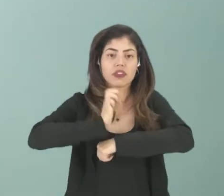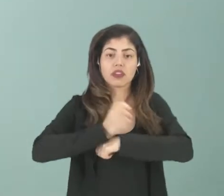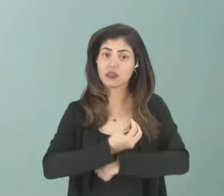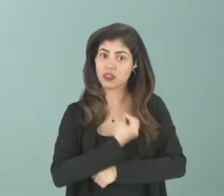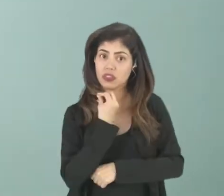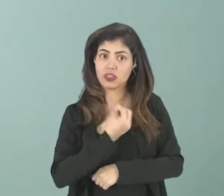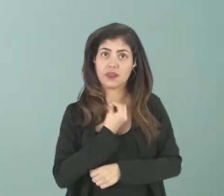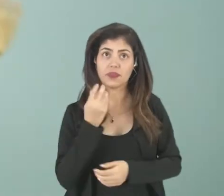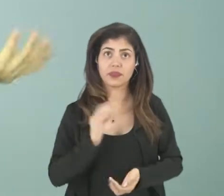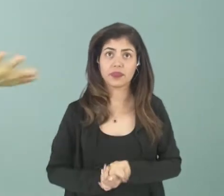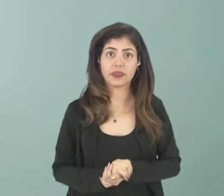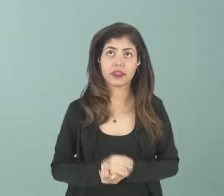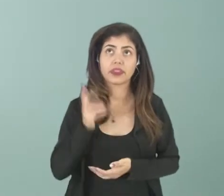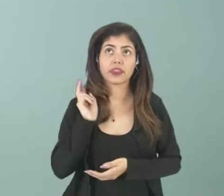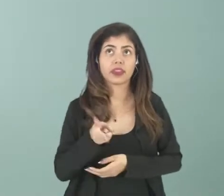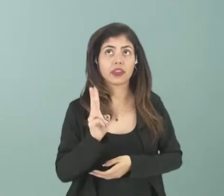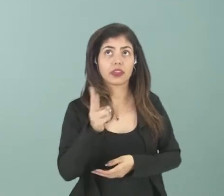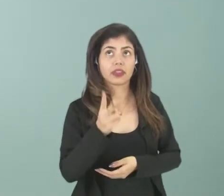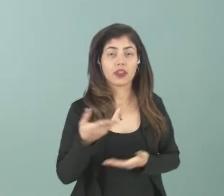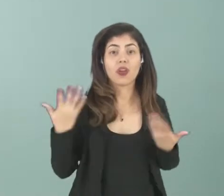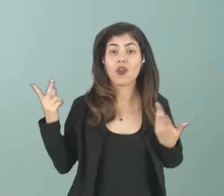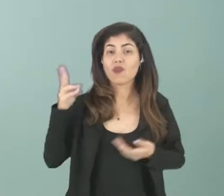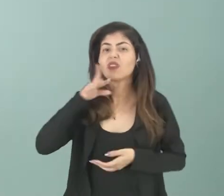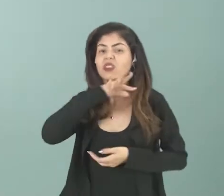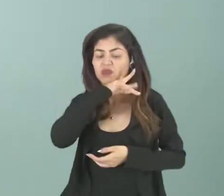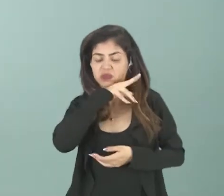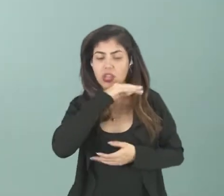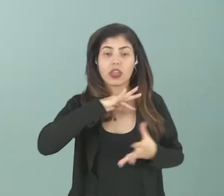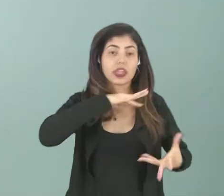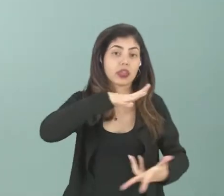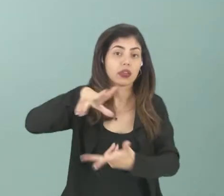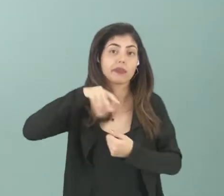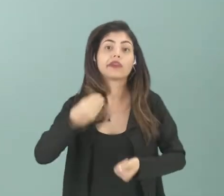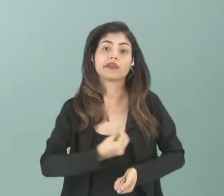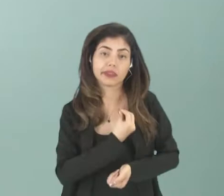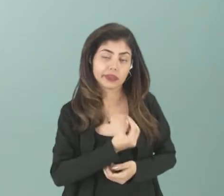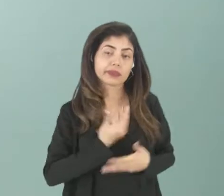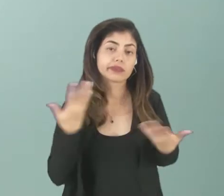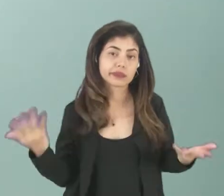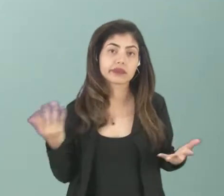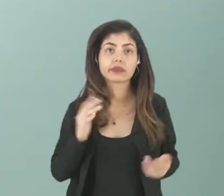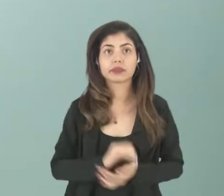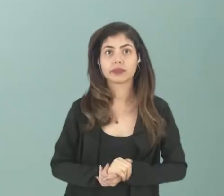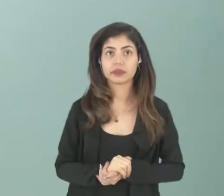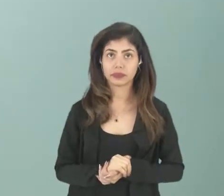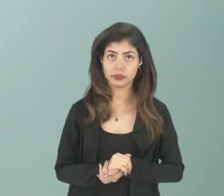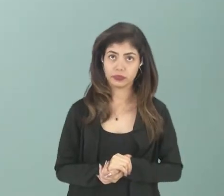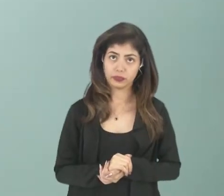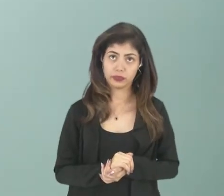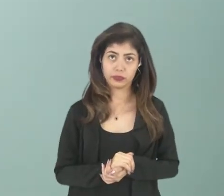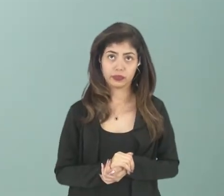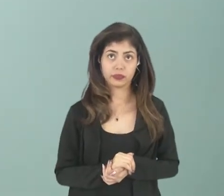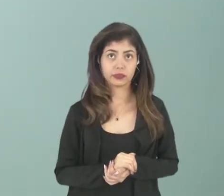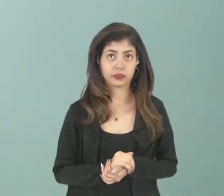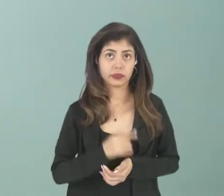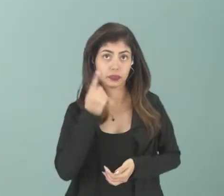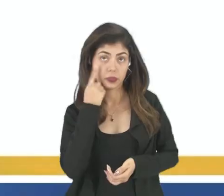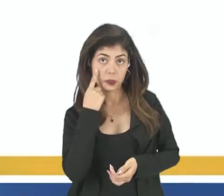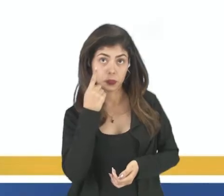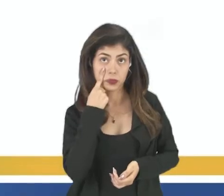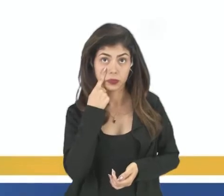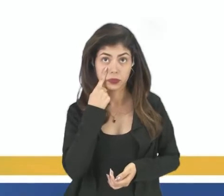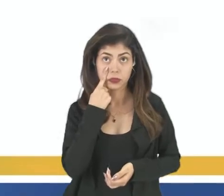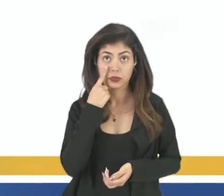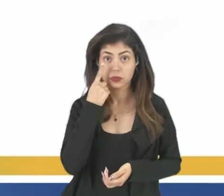e a gente continua na barbárie, né? Que mundo nós estamos vivendo. Eu coloquei ali, achei uma artezinha, né, do velho olho